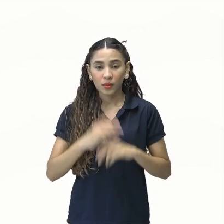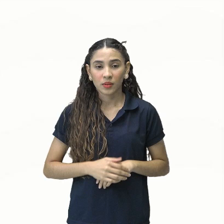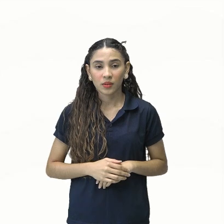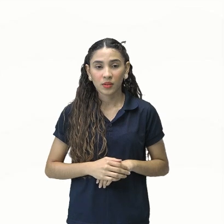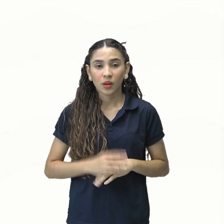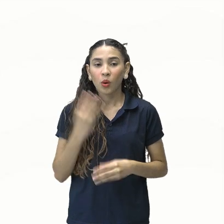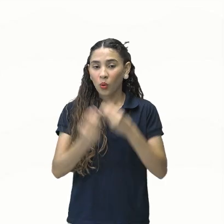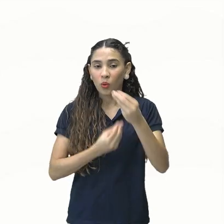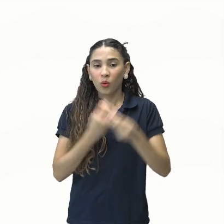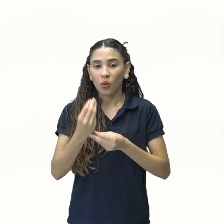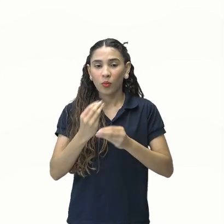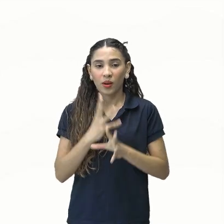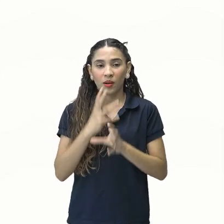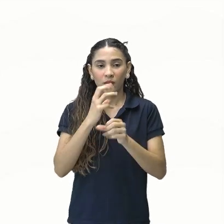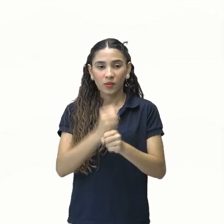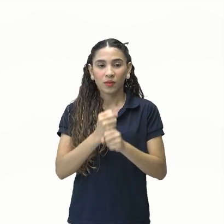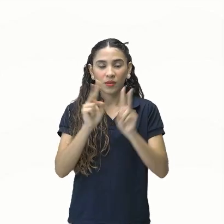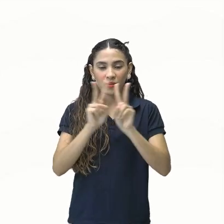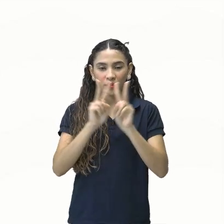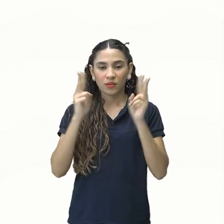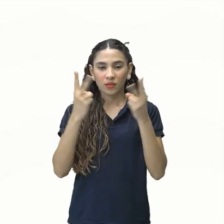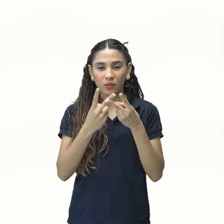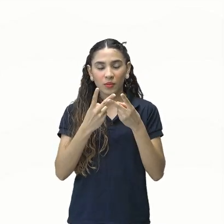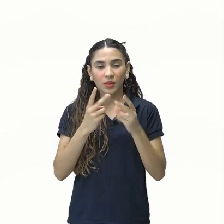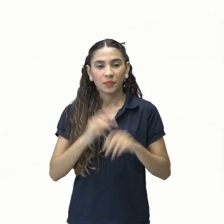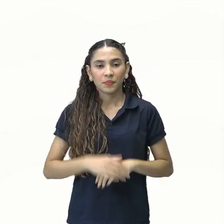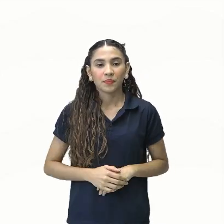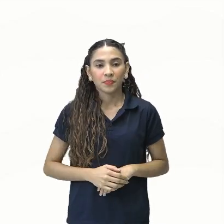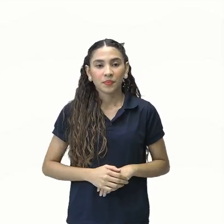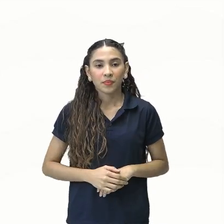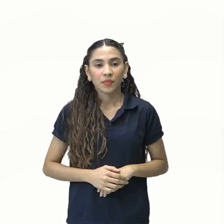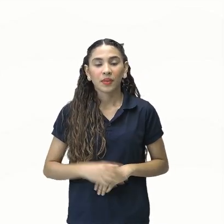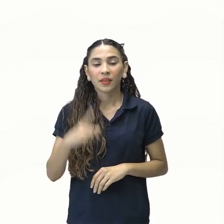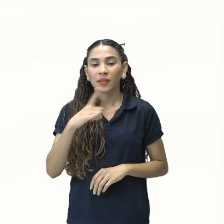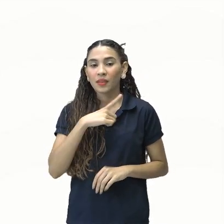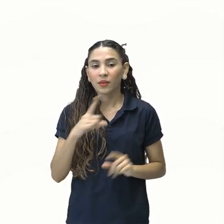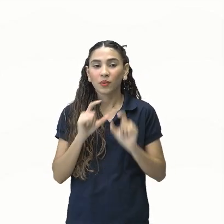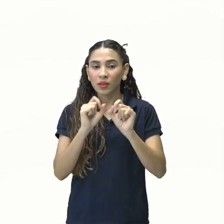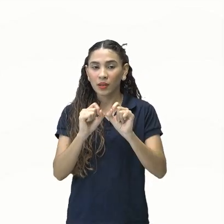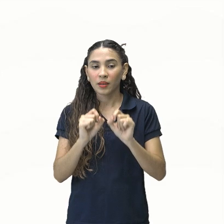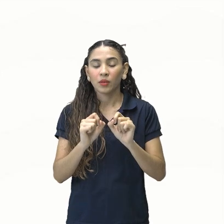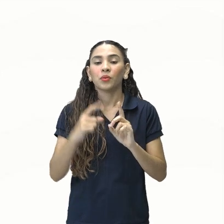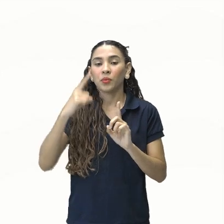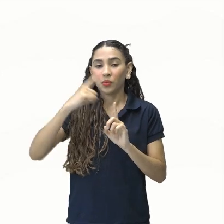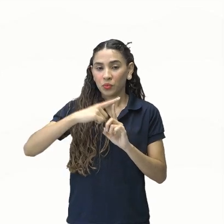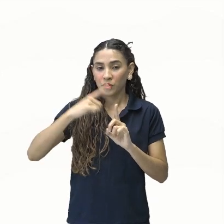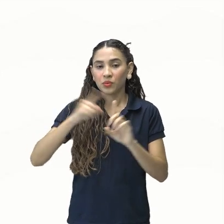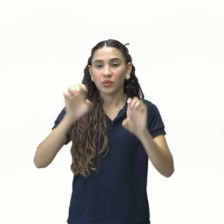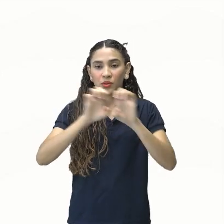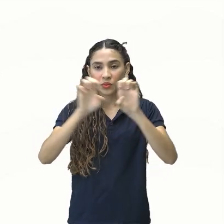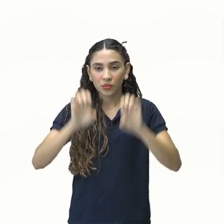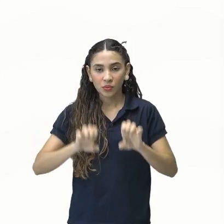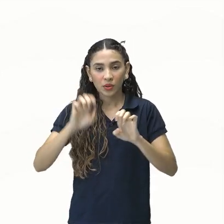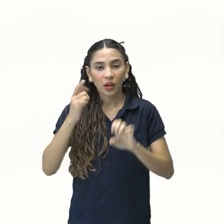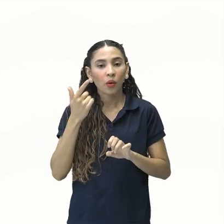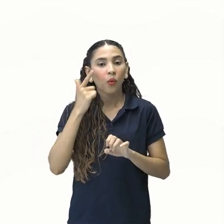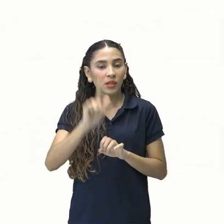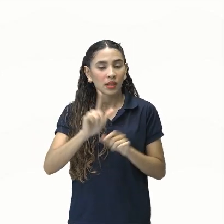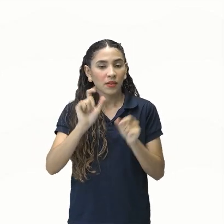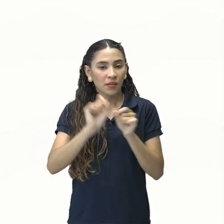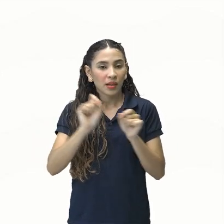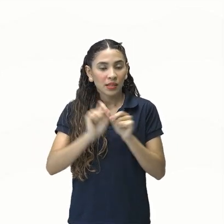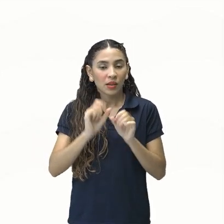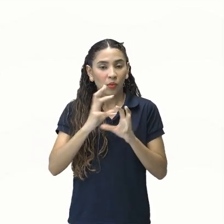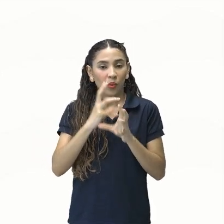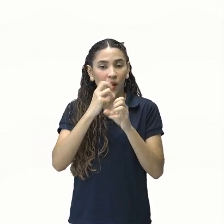como é que a gente calcula o volume do prisma? Teremos aí uma formulazinha para efetuar